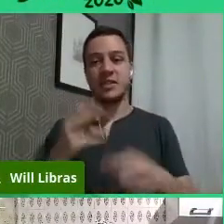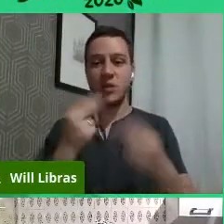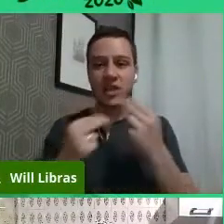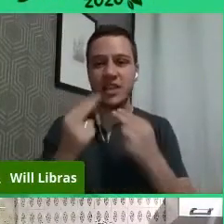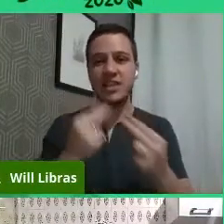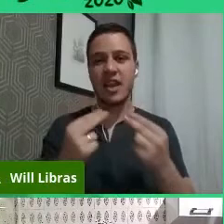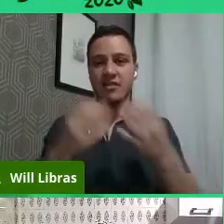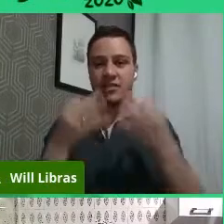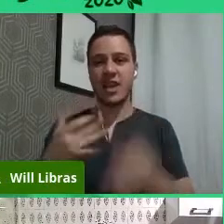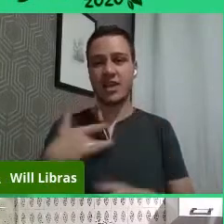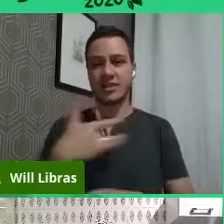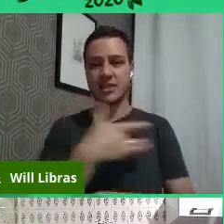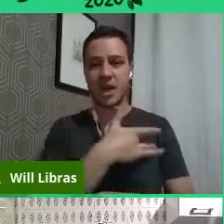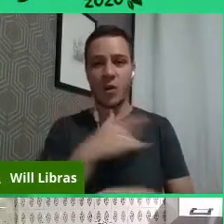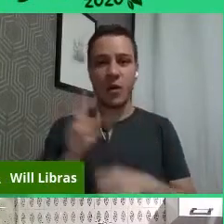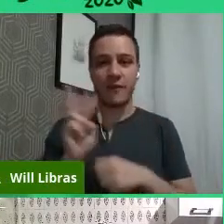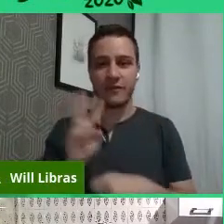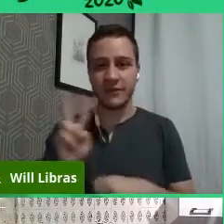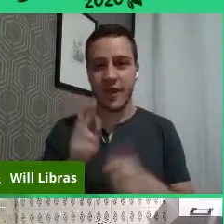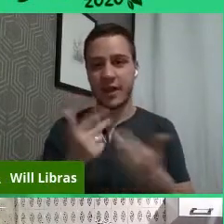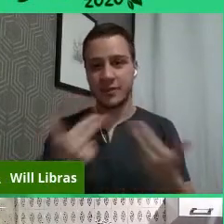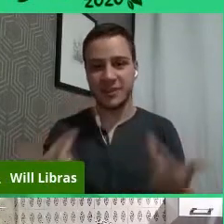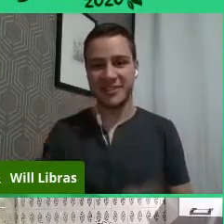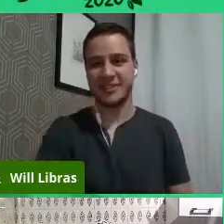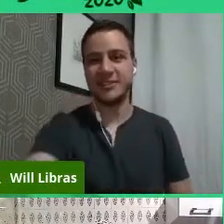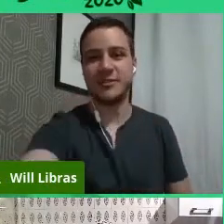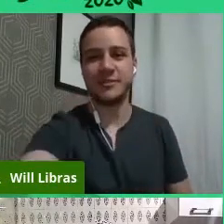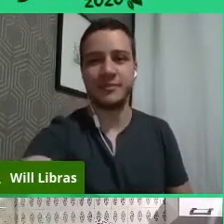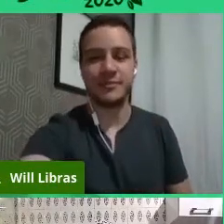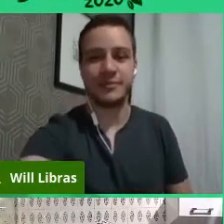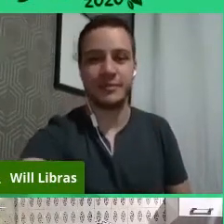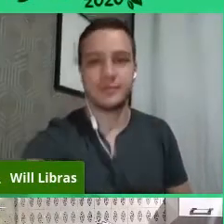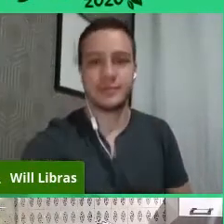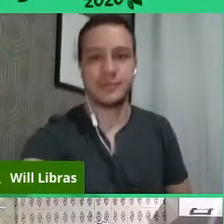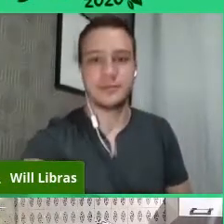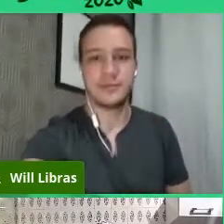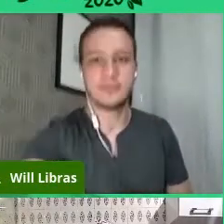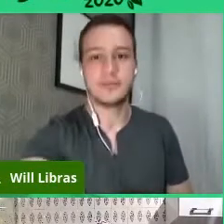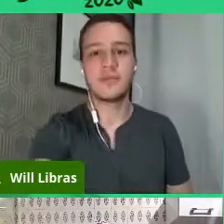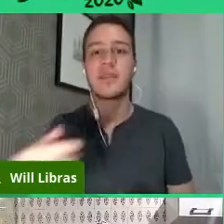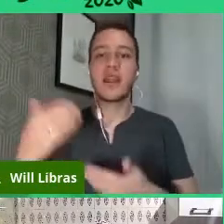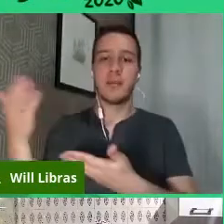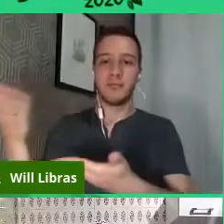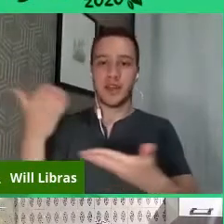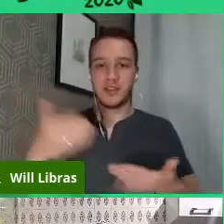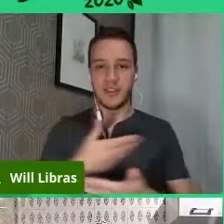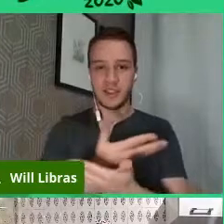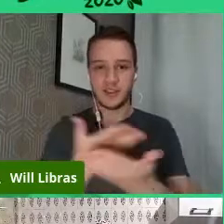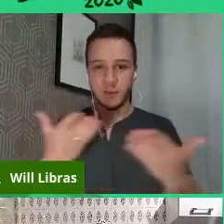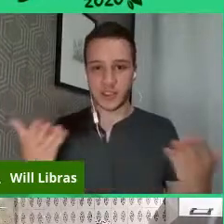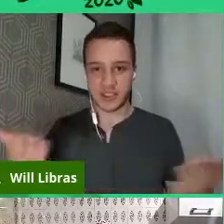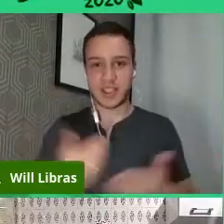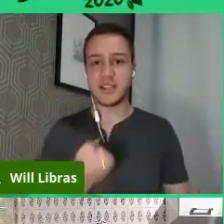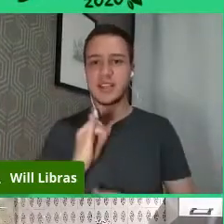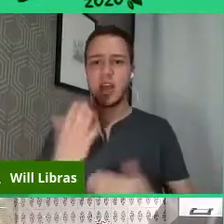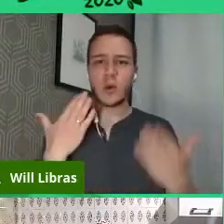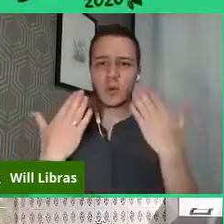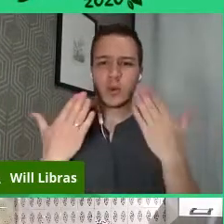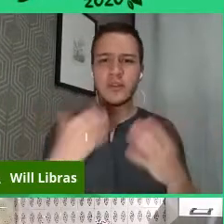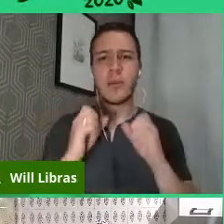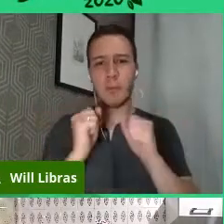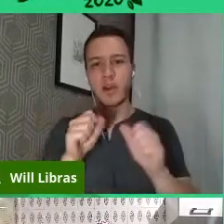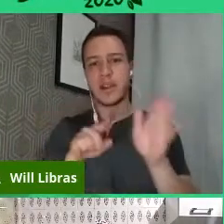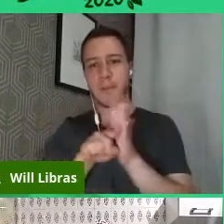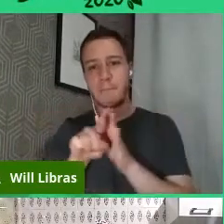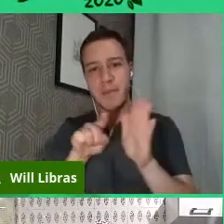nutrientes, tá? Sejam todos bem-vindos. As dúvidas que vocês tiverem, vocês podem ir colocando ali no chat, que a